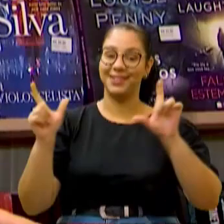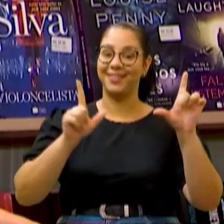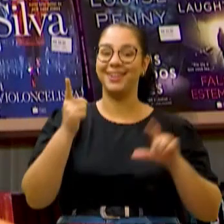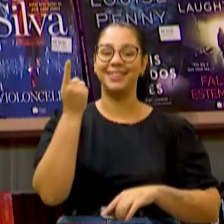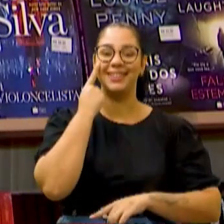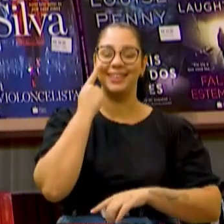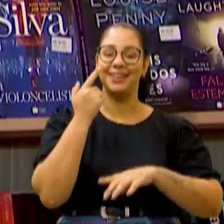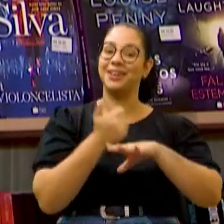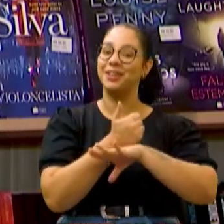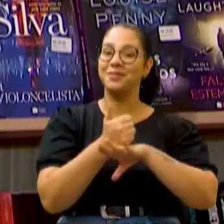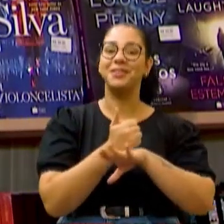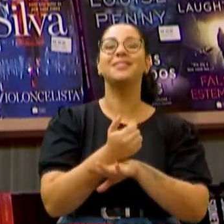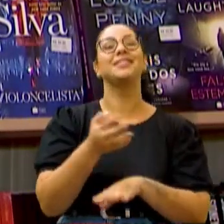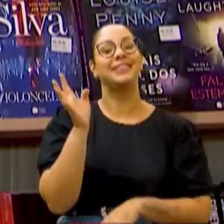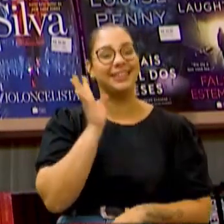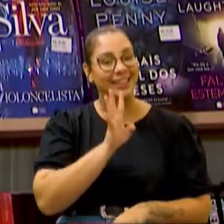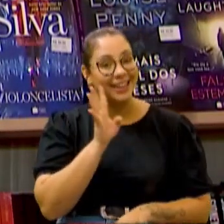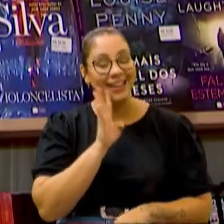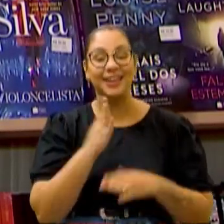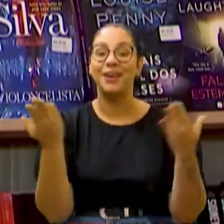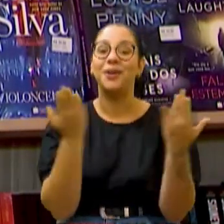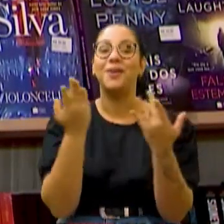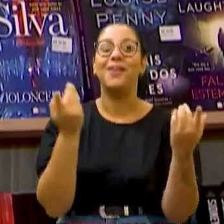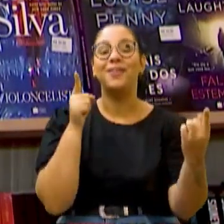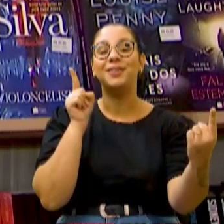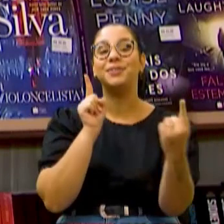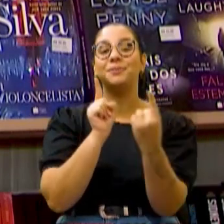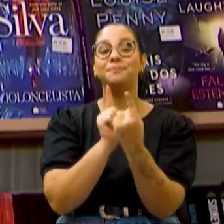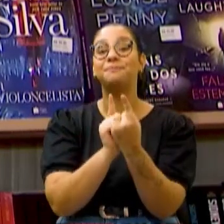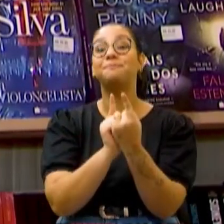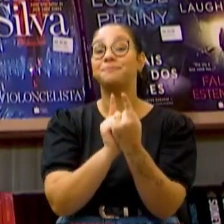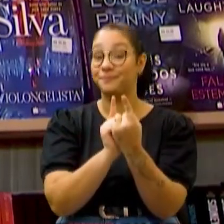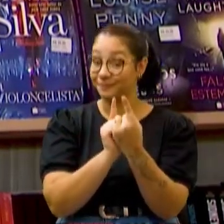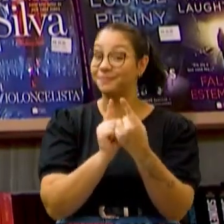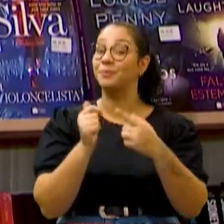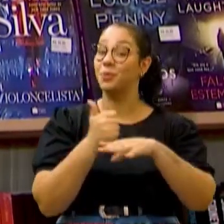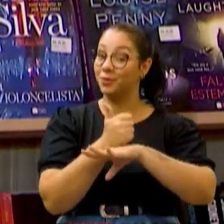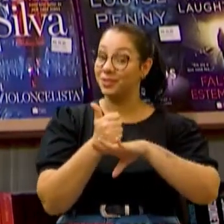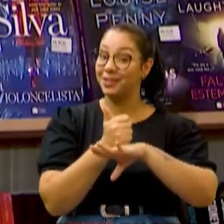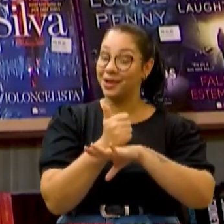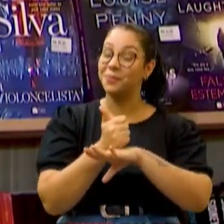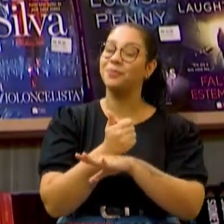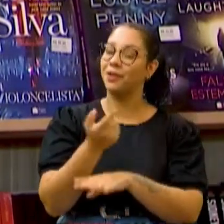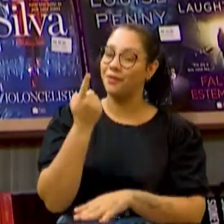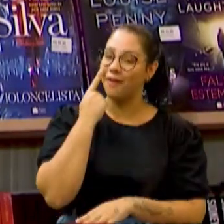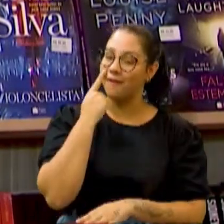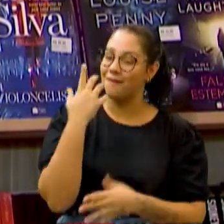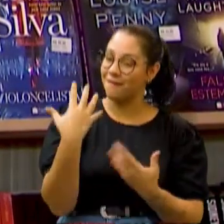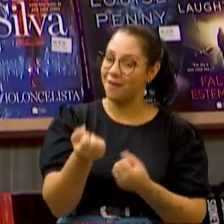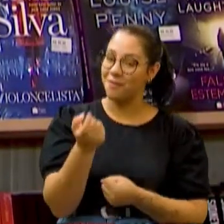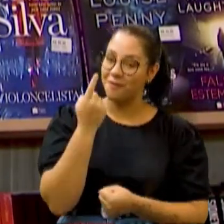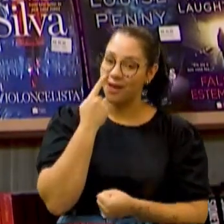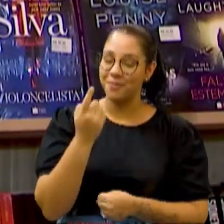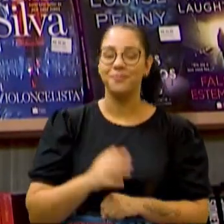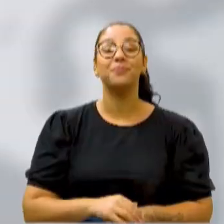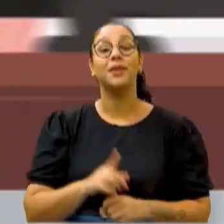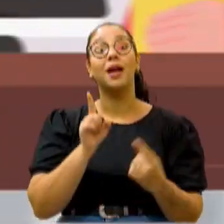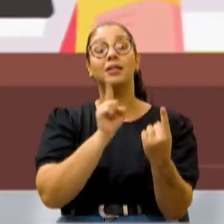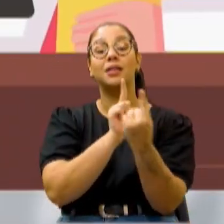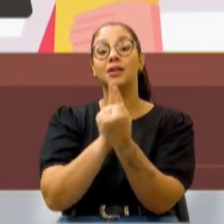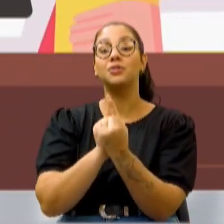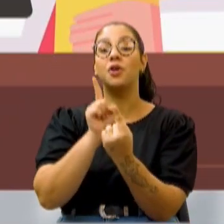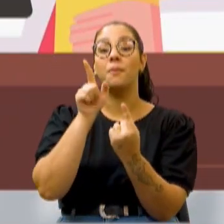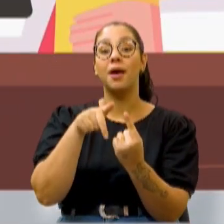Bom, é o quadro Se Liga na Profissão e olha só que bacana, hoje a gente vai falar sobre atendente. Então, se liga aí, bora!